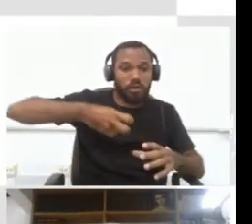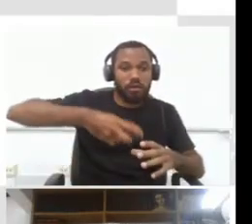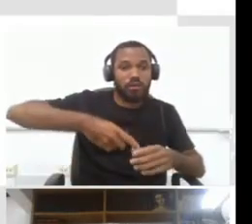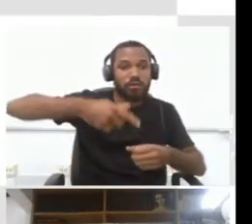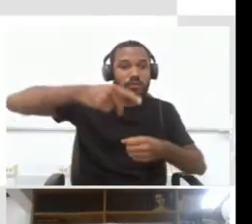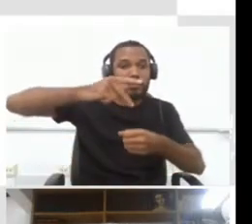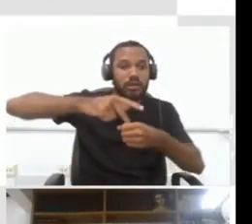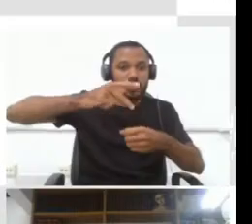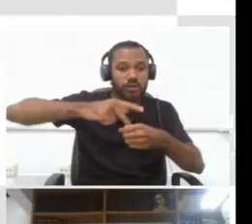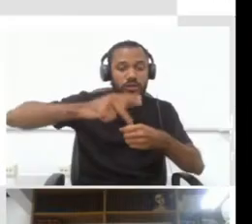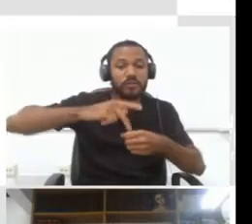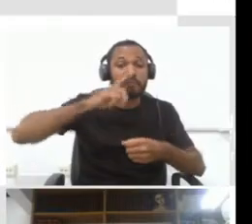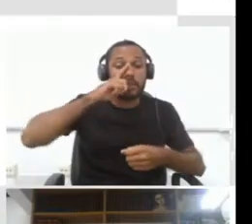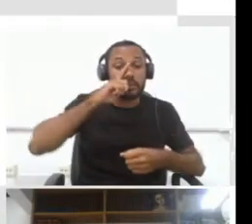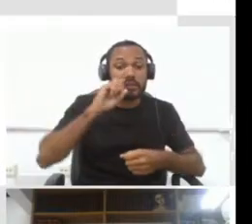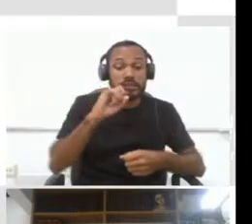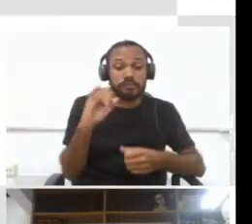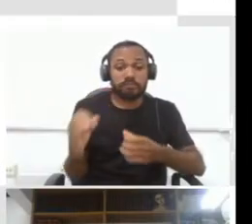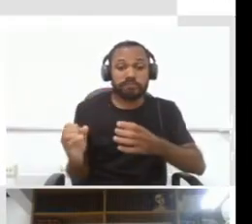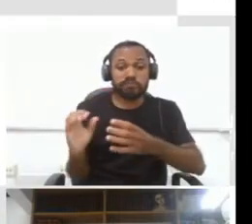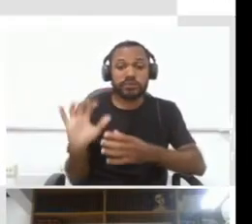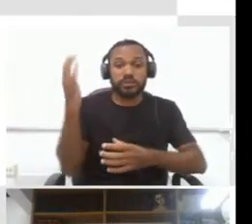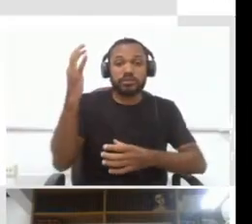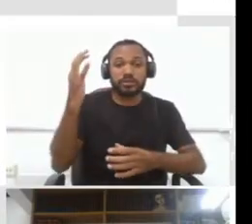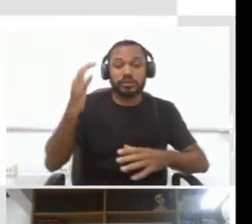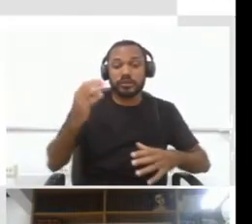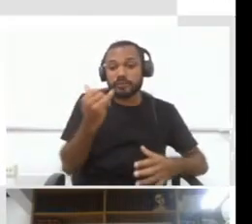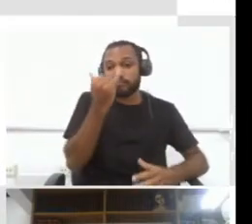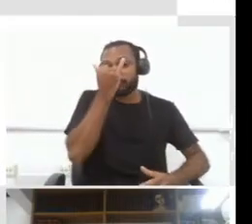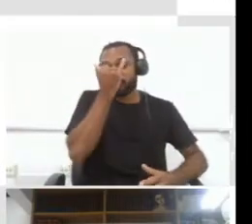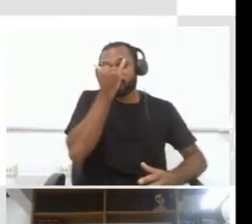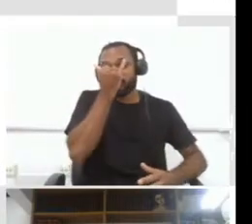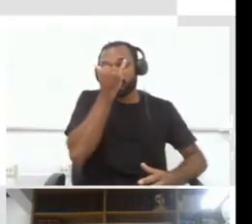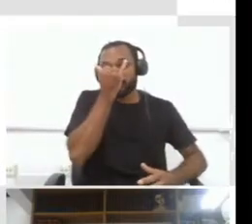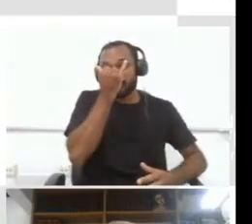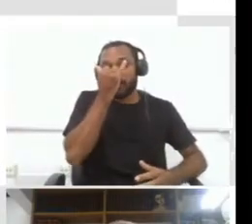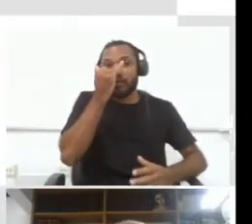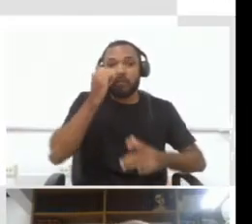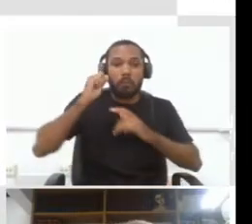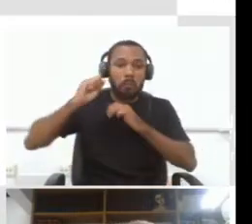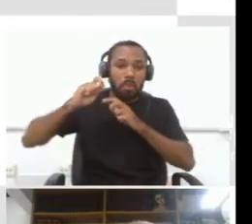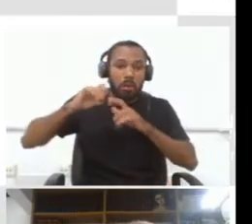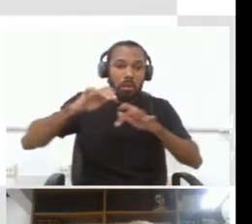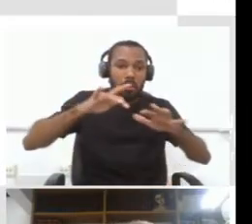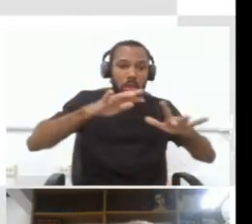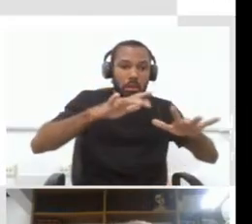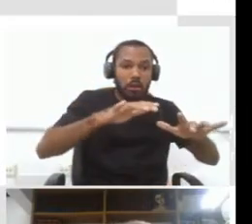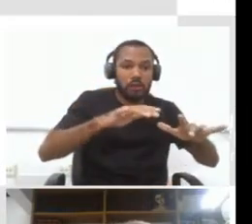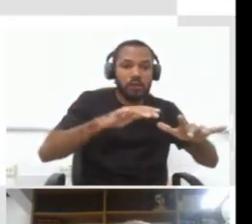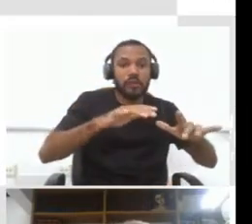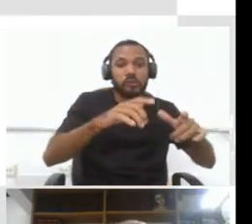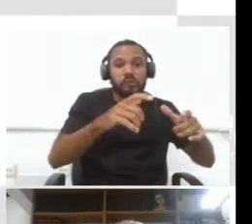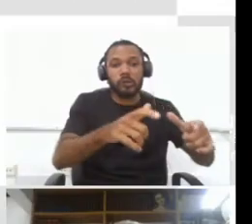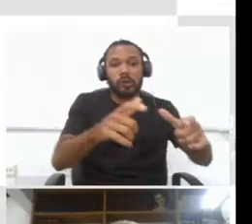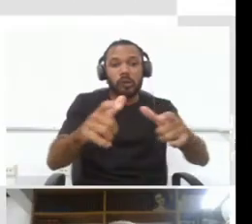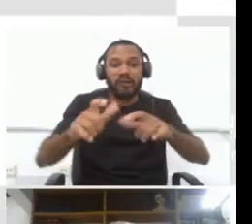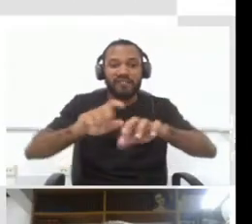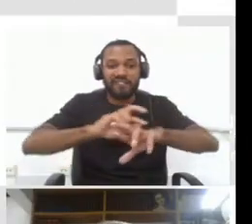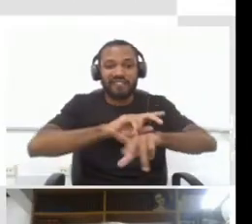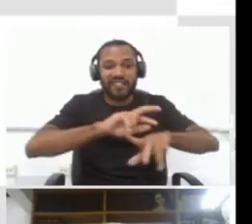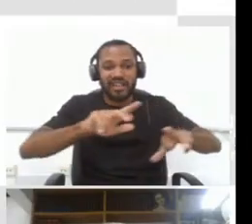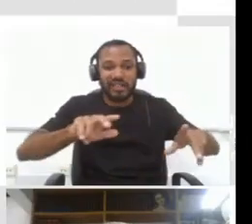acidente aqui, essas correntes vão levar o petróleo imediatamente para o Amapá e para a Guiana Francesa, sem que